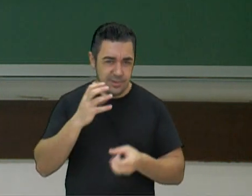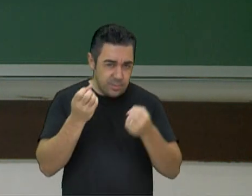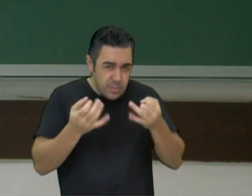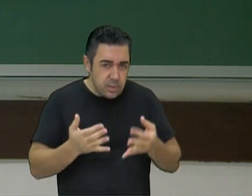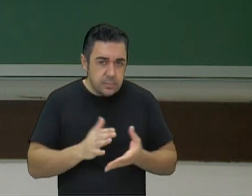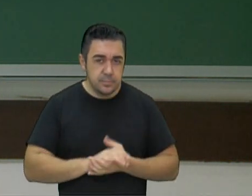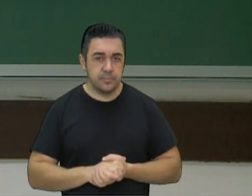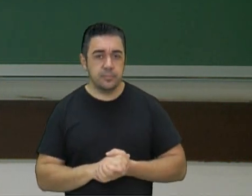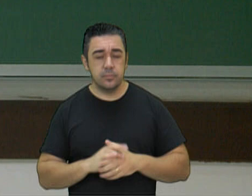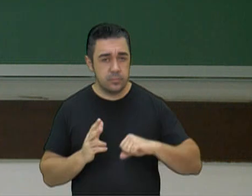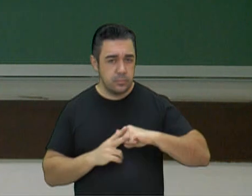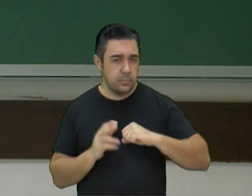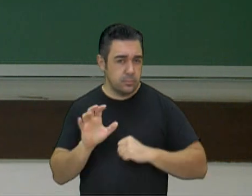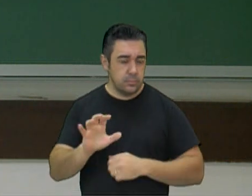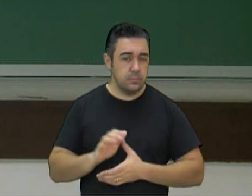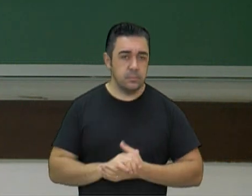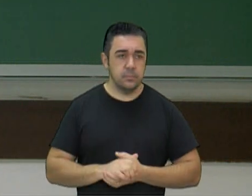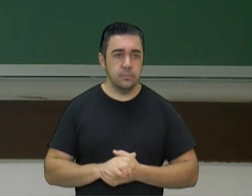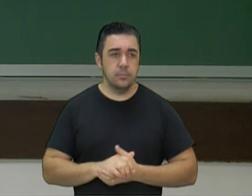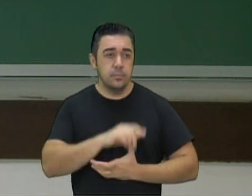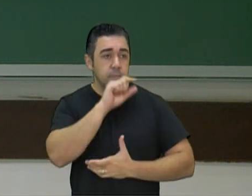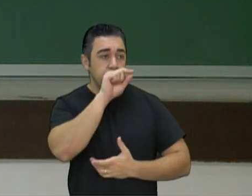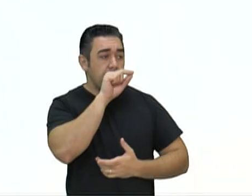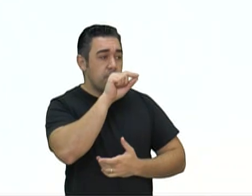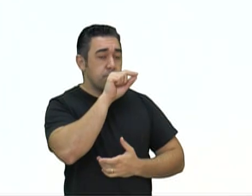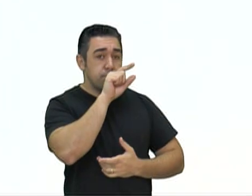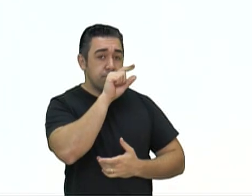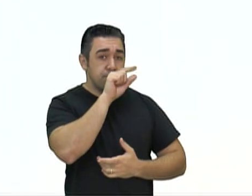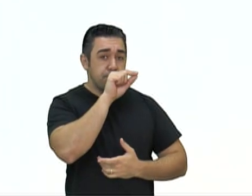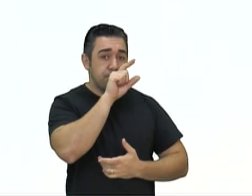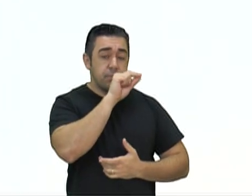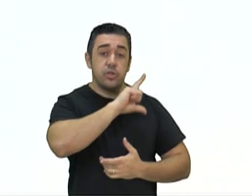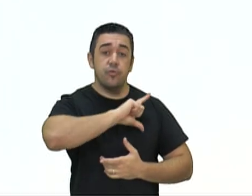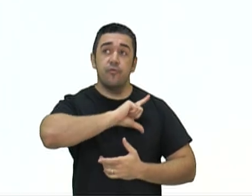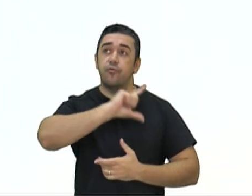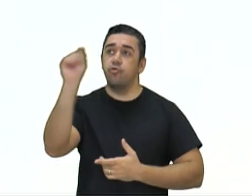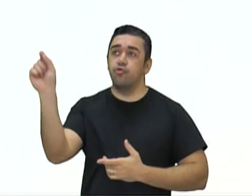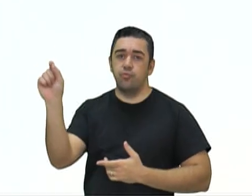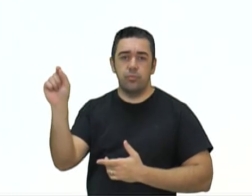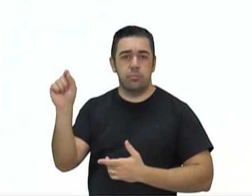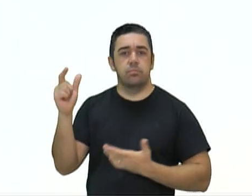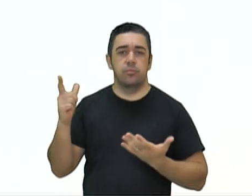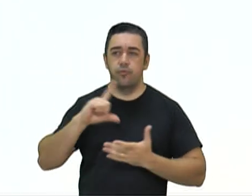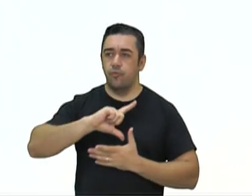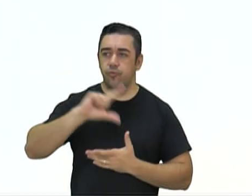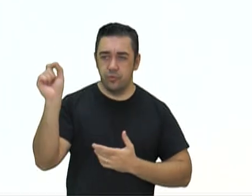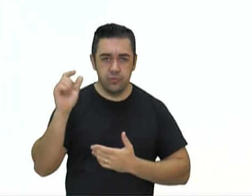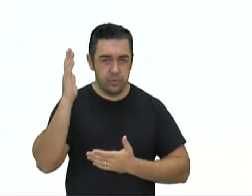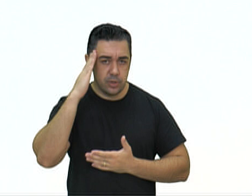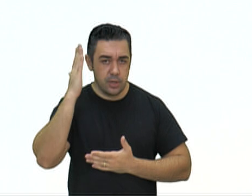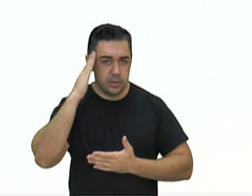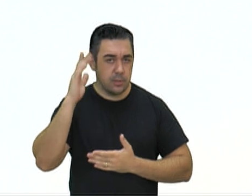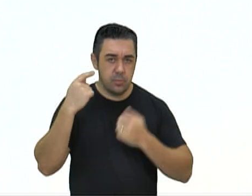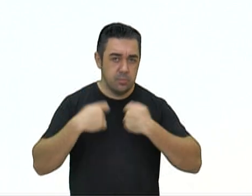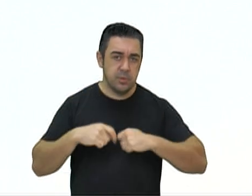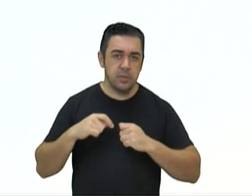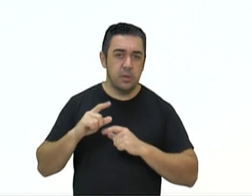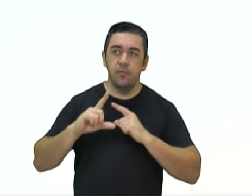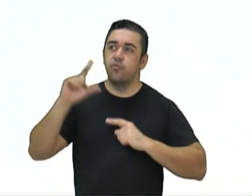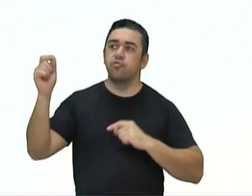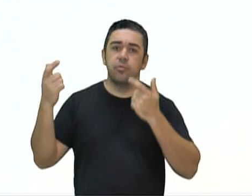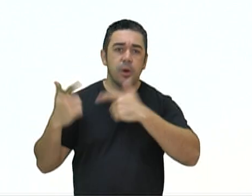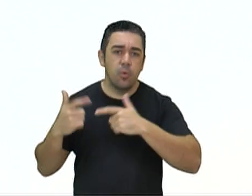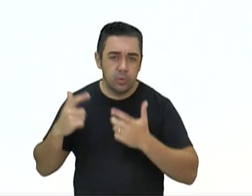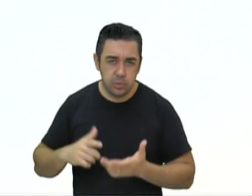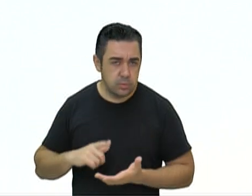né? Esse verbo. Ali, o passarinho fugiu. Também fugiu aqui adquire esse caráter de intransitividade. Não